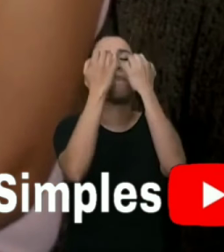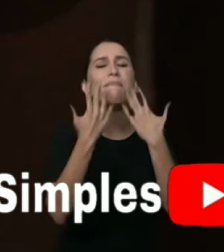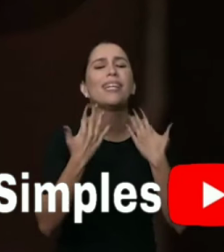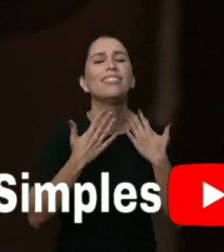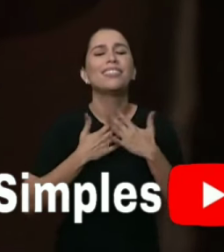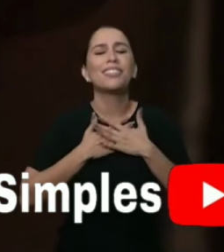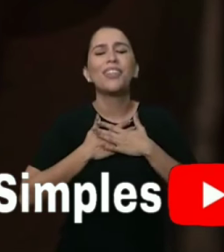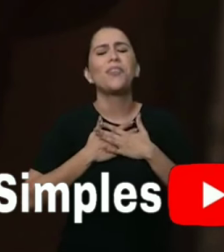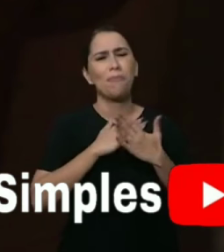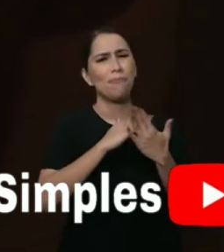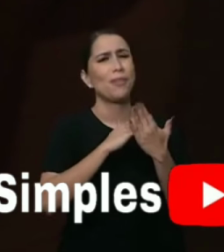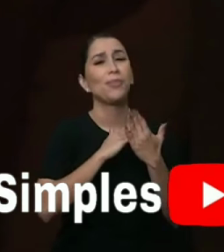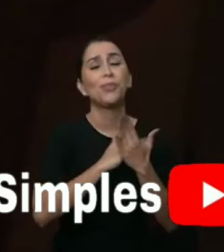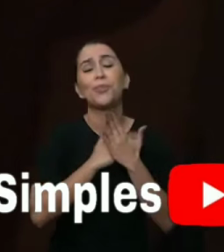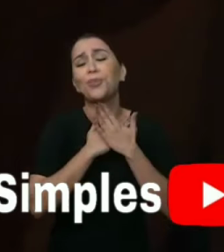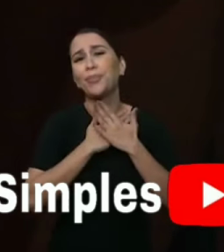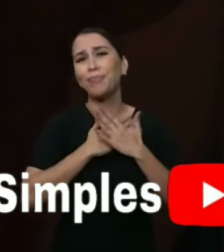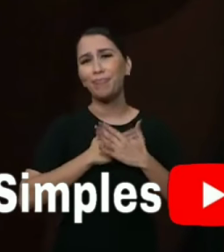mesmo.